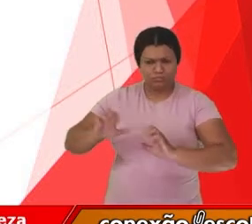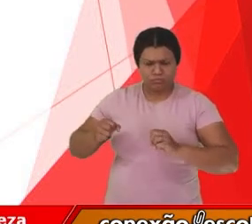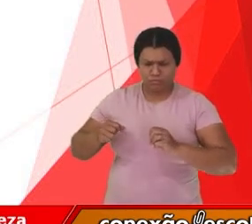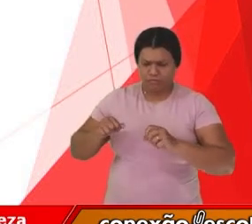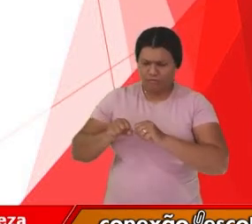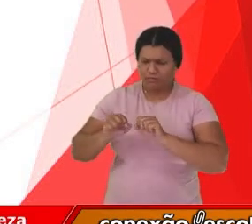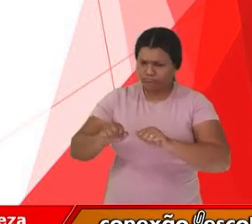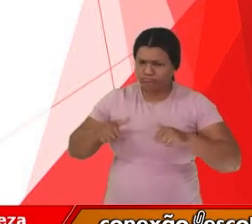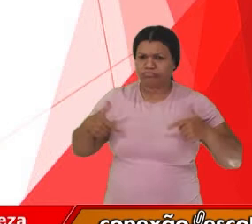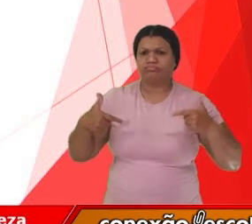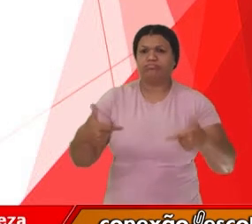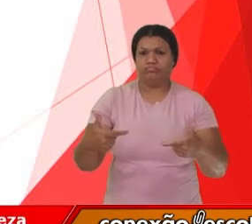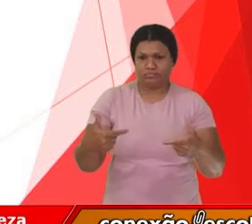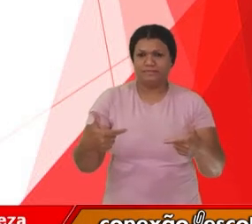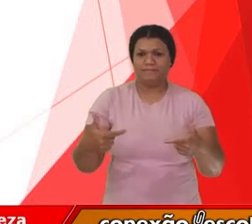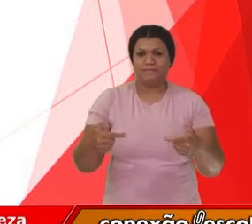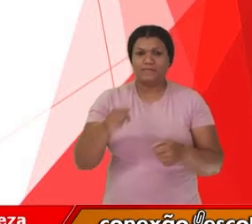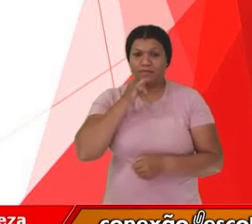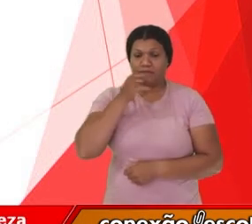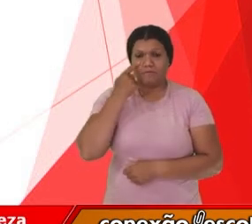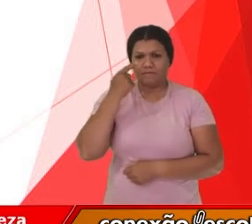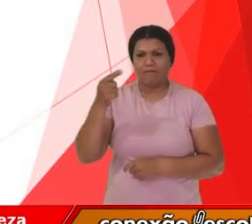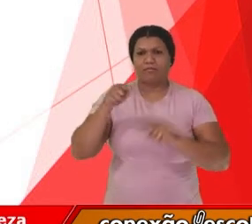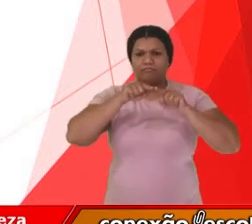nervosos, eles seguem essa direção da seta.